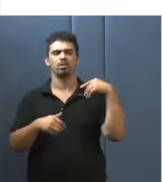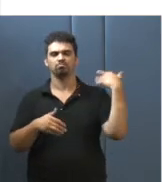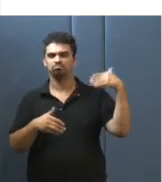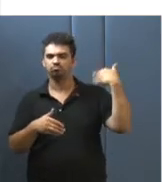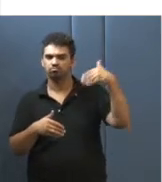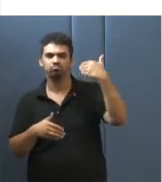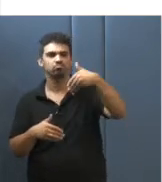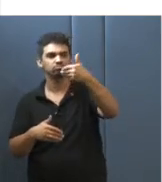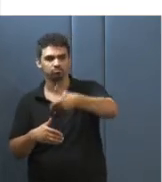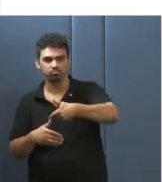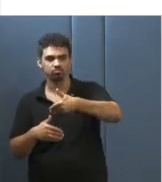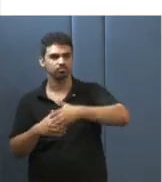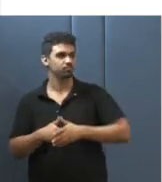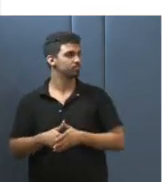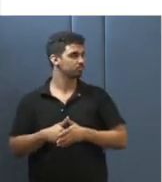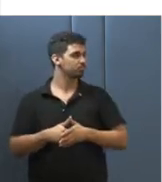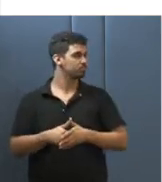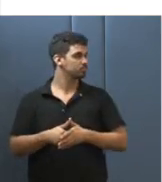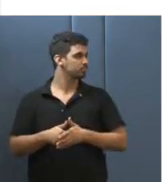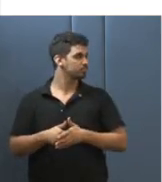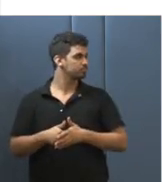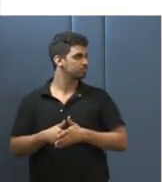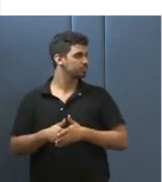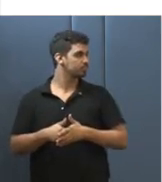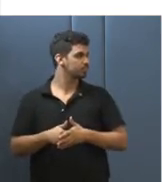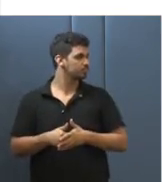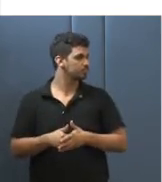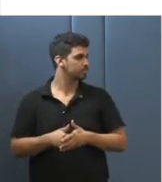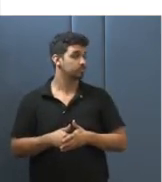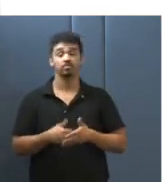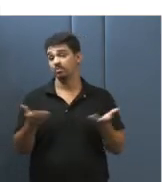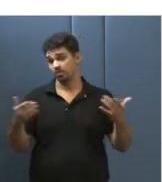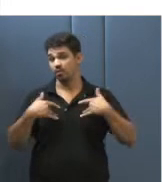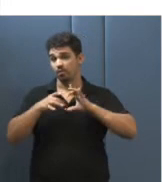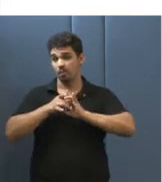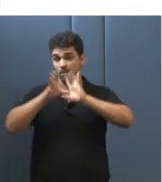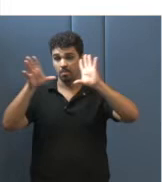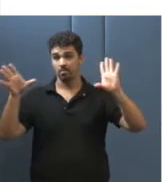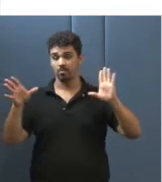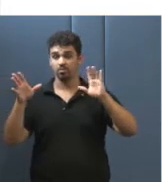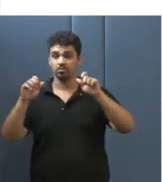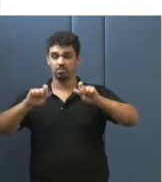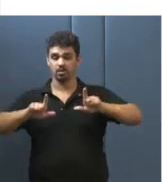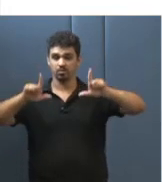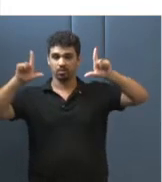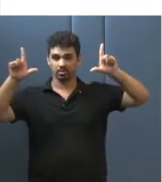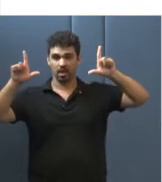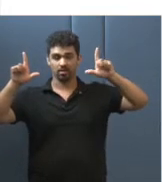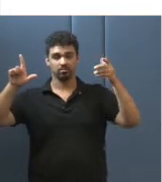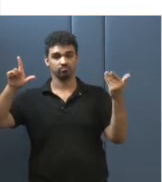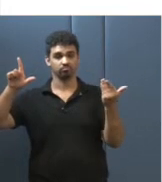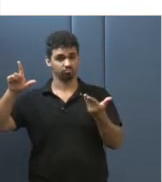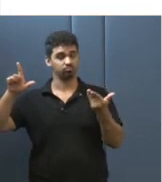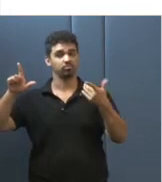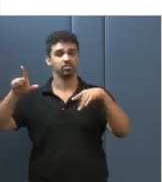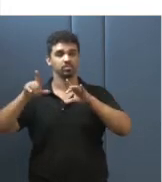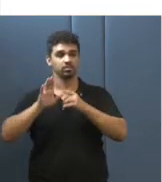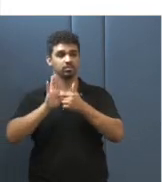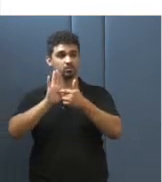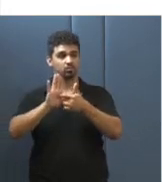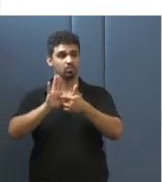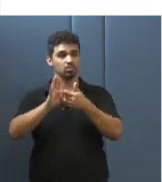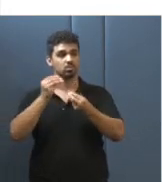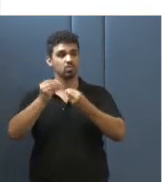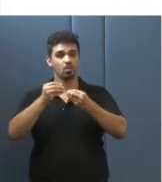aqui, de forma que eu vou me permitir passar para o próximo slide que nos dá o